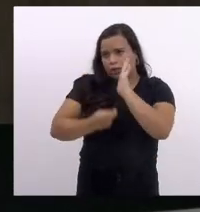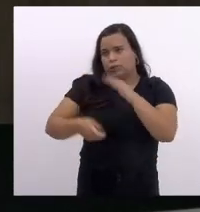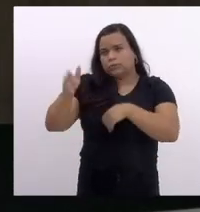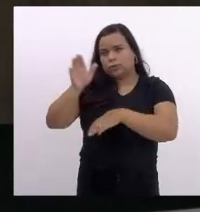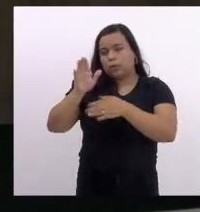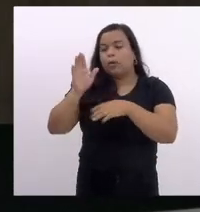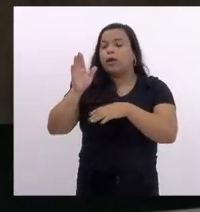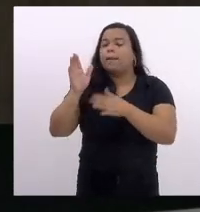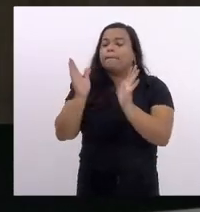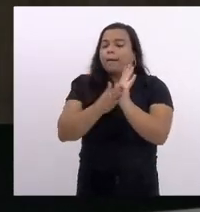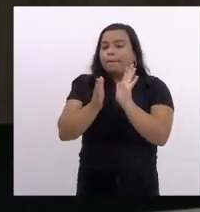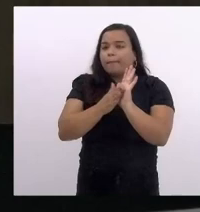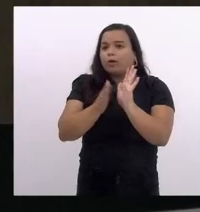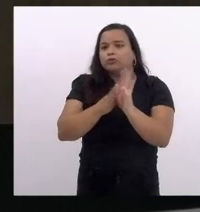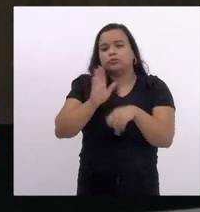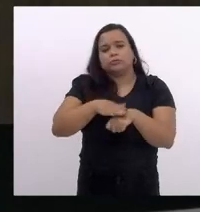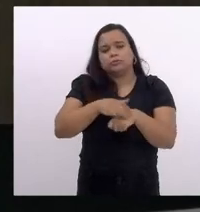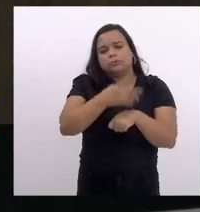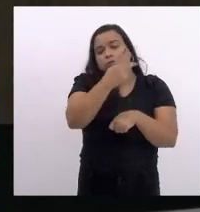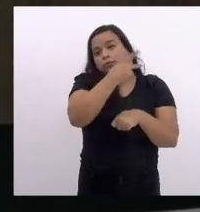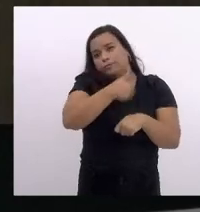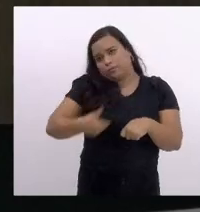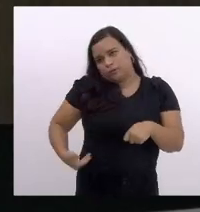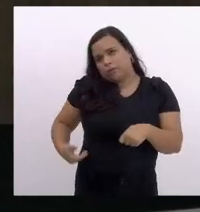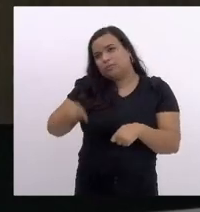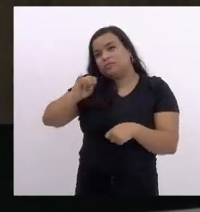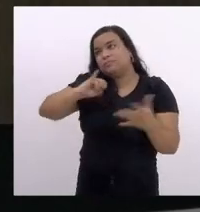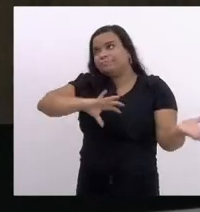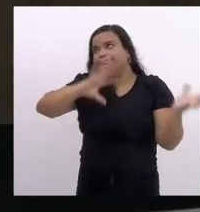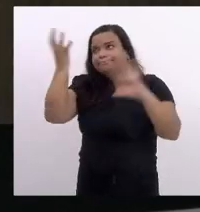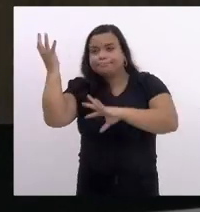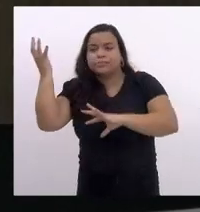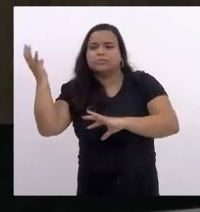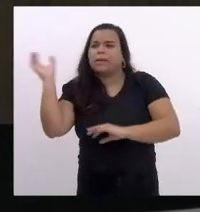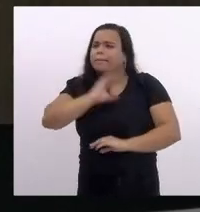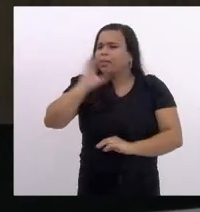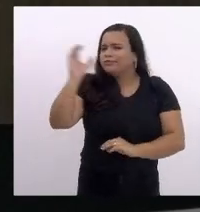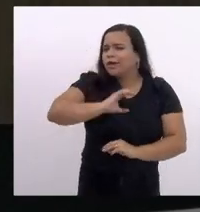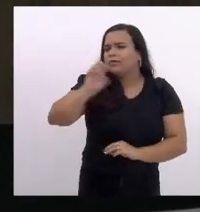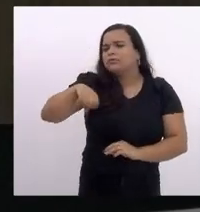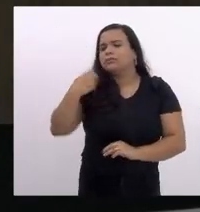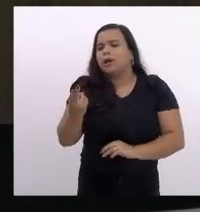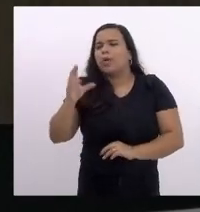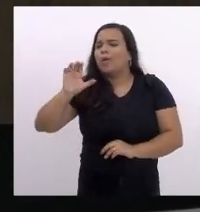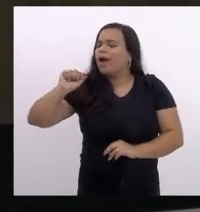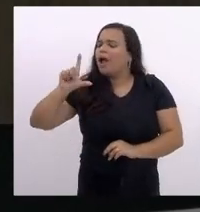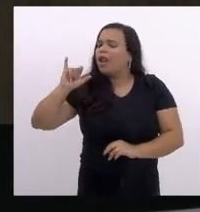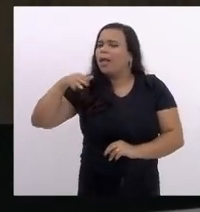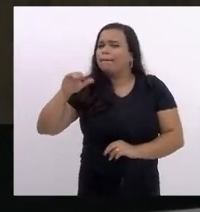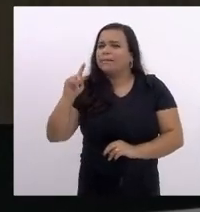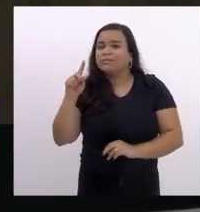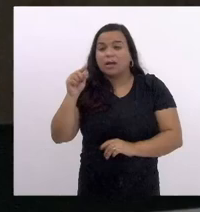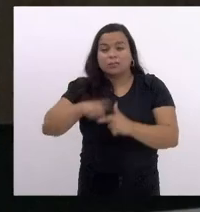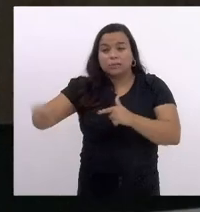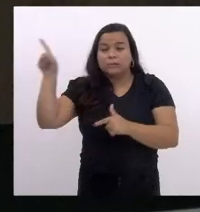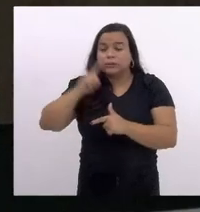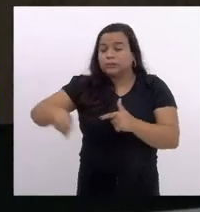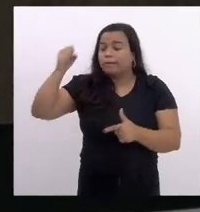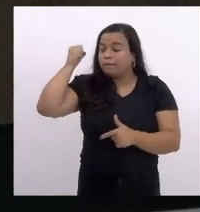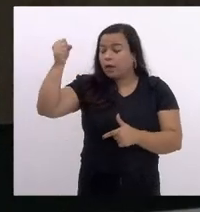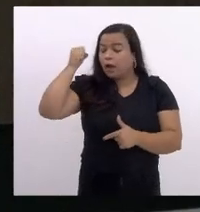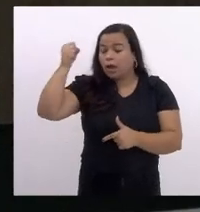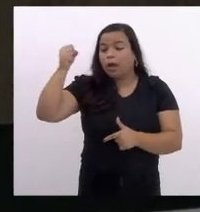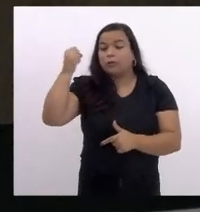governo, que em caso de emergência ou calamidade pública, homologada ou declarada